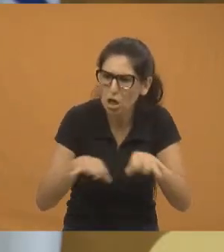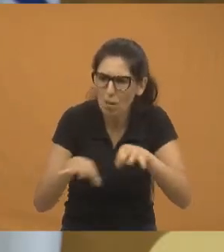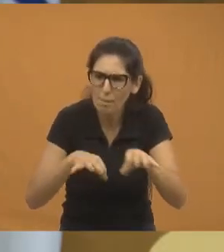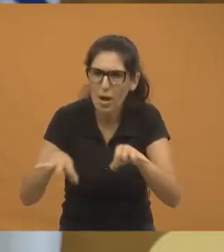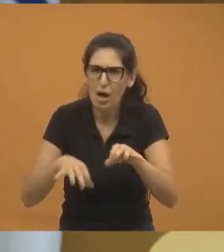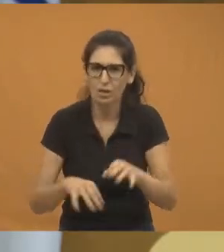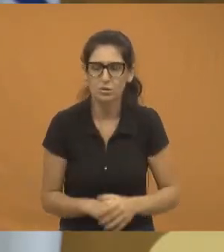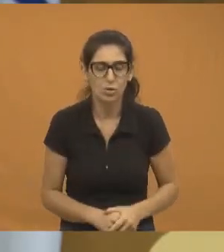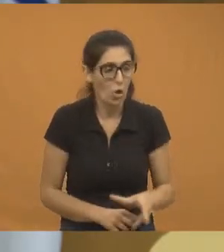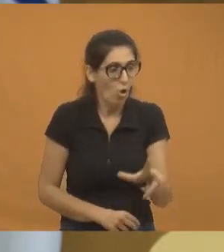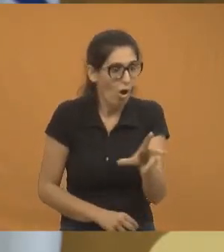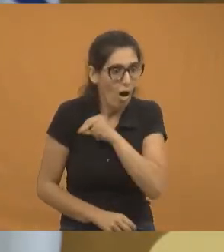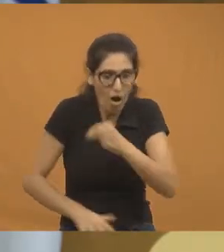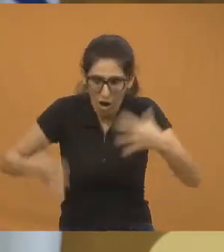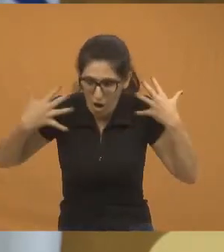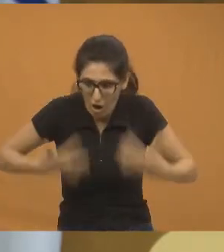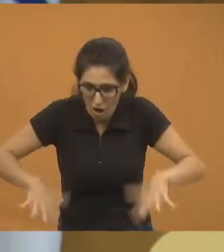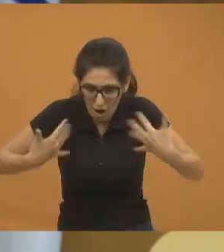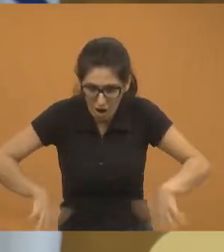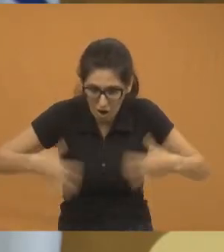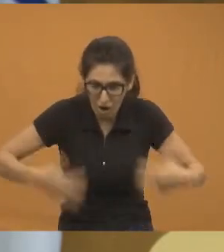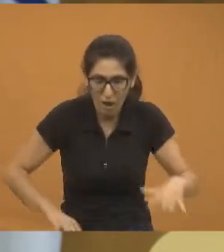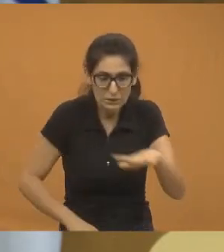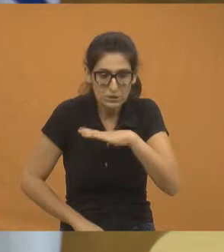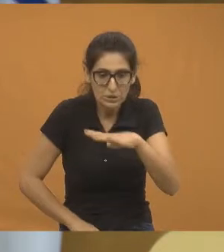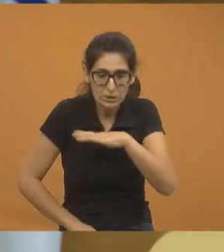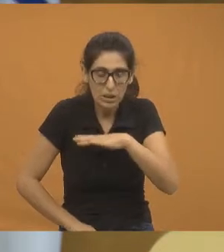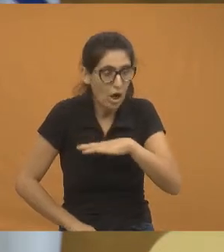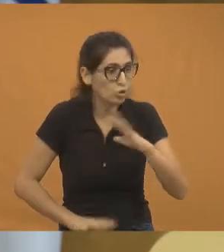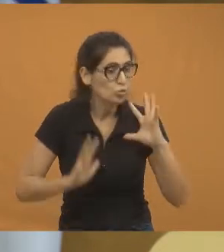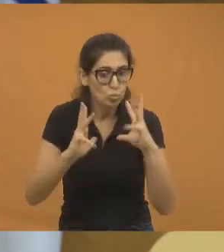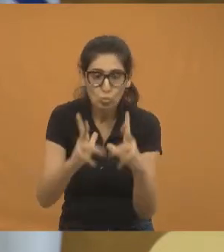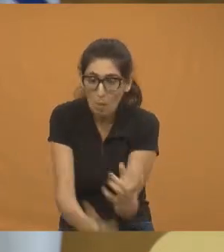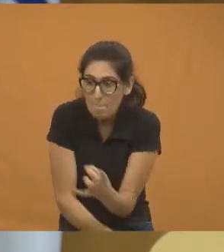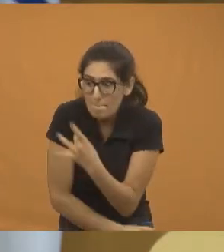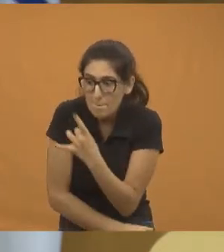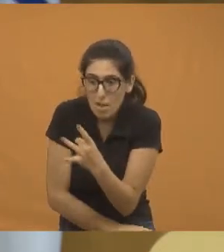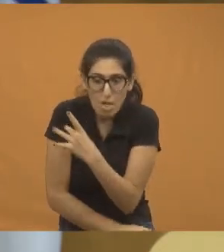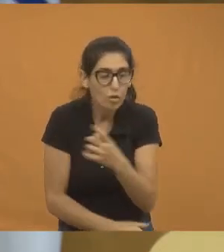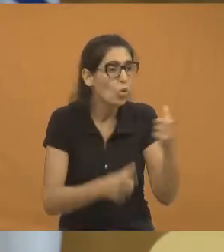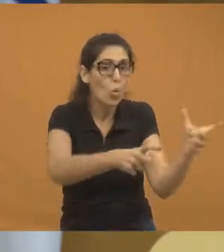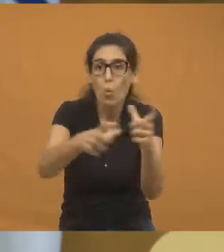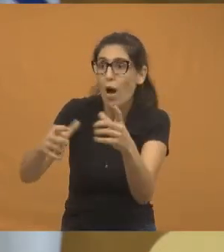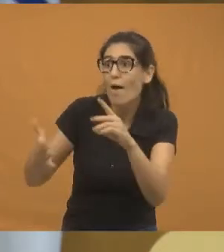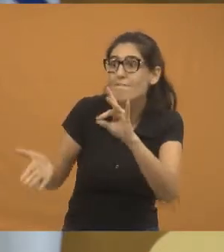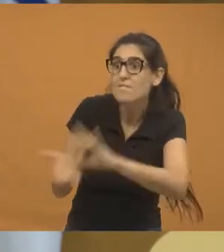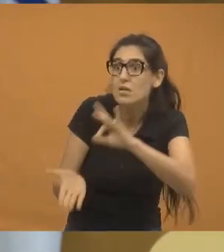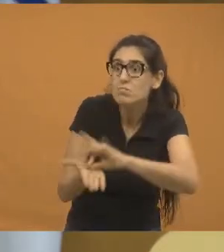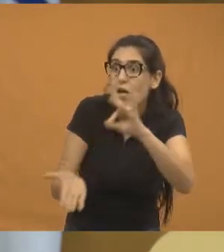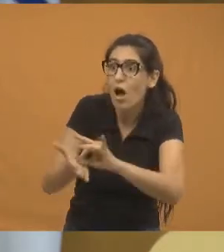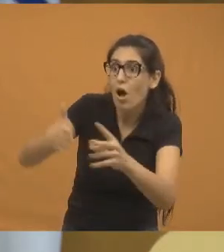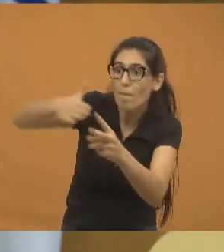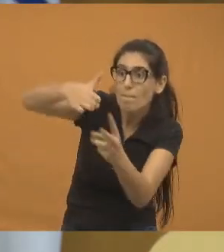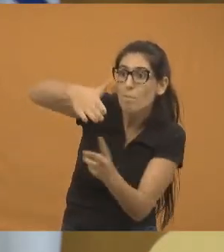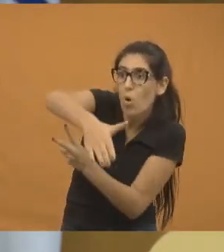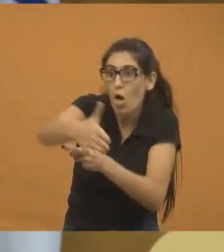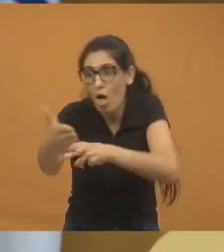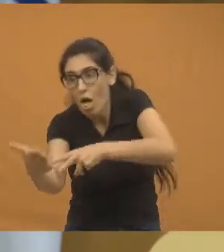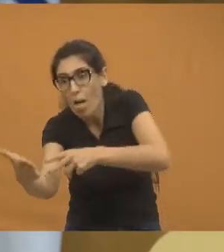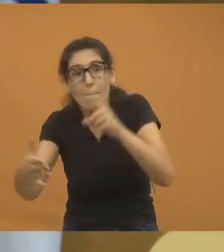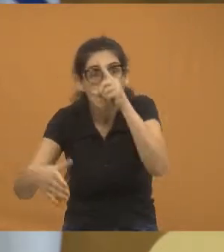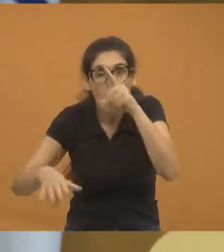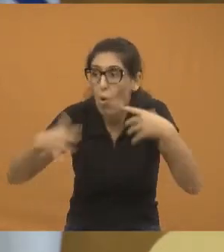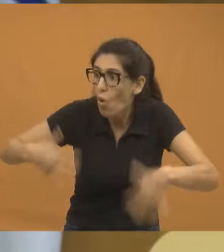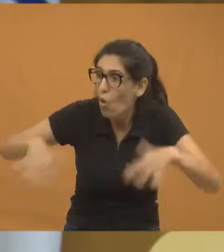criou um pânico na cidade vários lugares que eu ia ou é verdade que a ponte está caindo é perigoso e não era